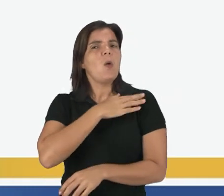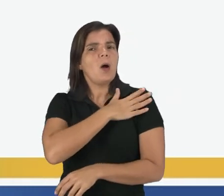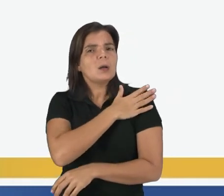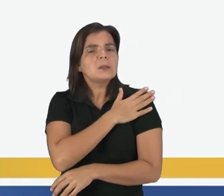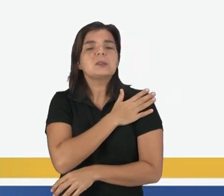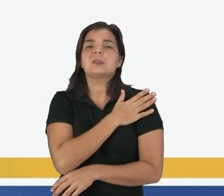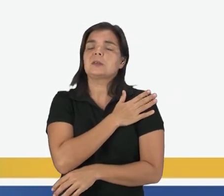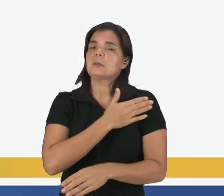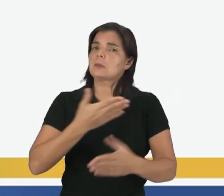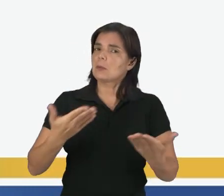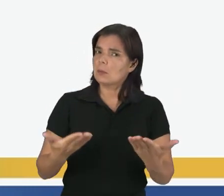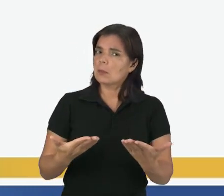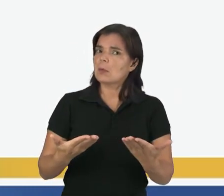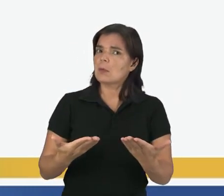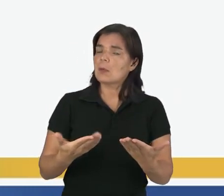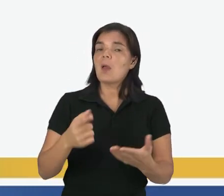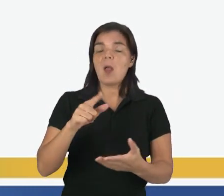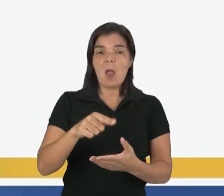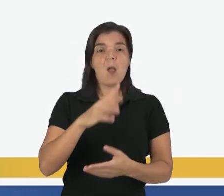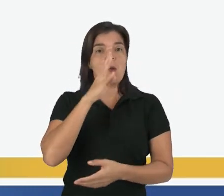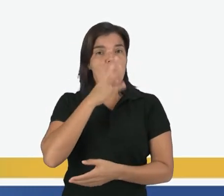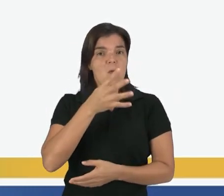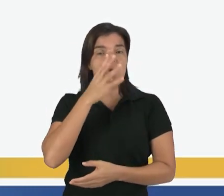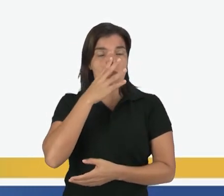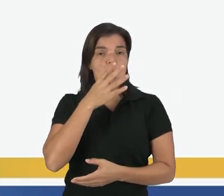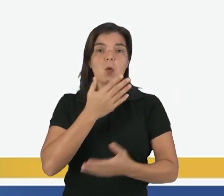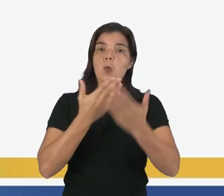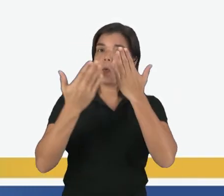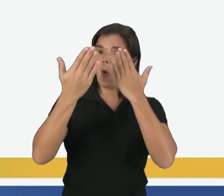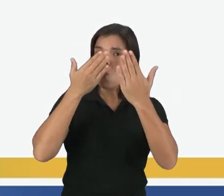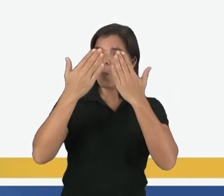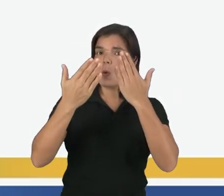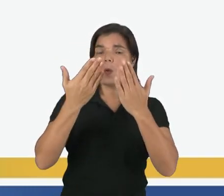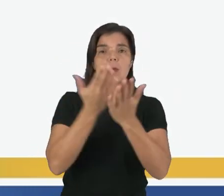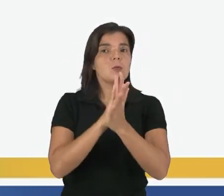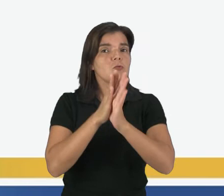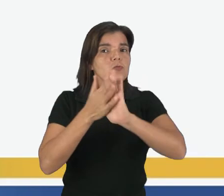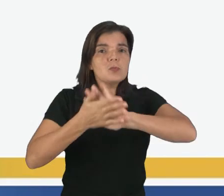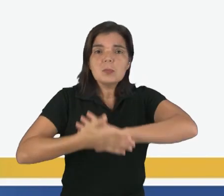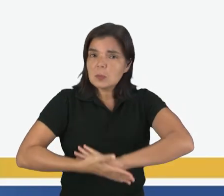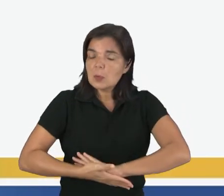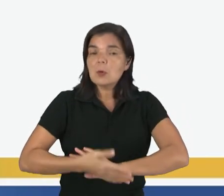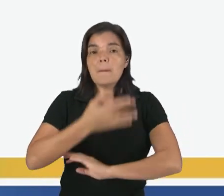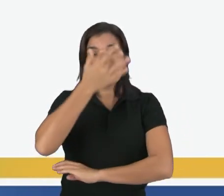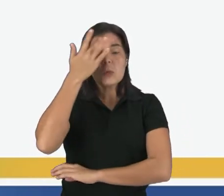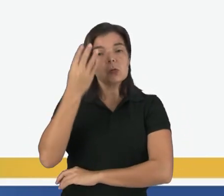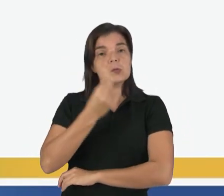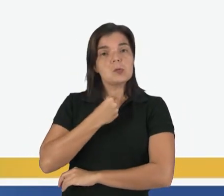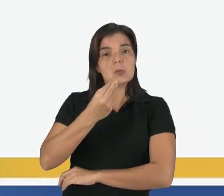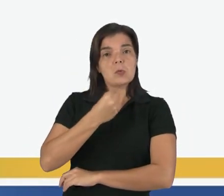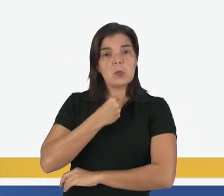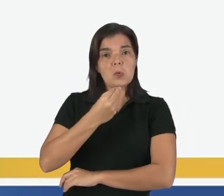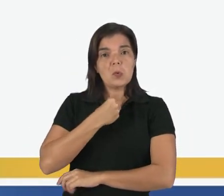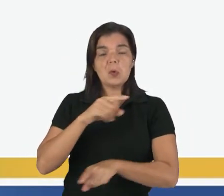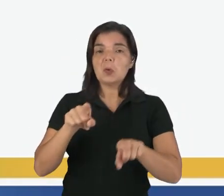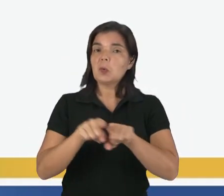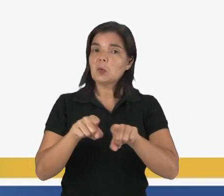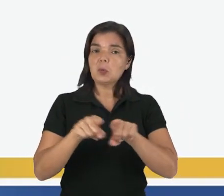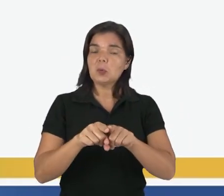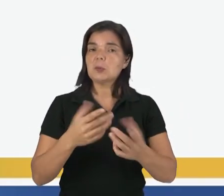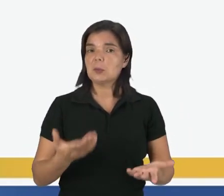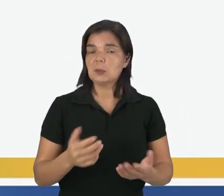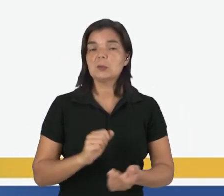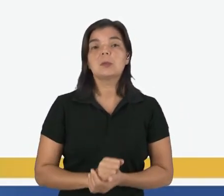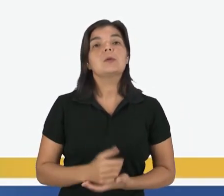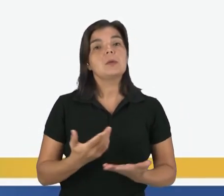racistas? Atualizem-se. Insultos acabam com o psicológico de pessoas fracas. Esse tipo de coisa não me abala em nenhum